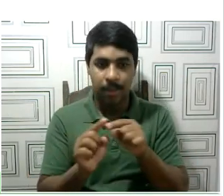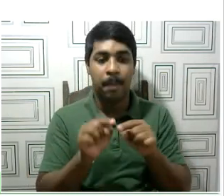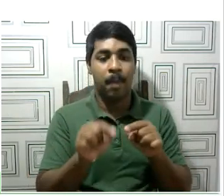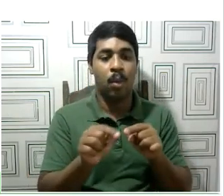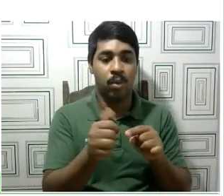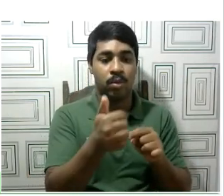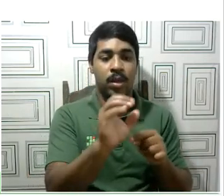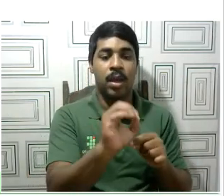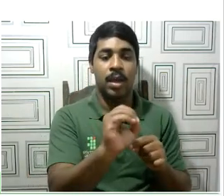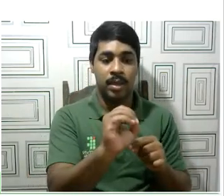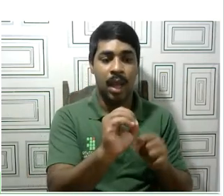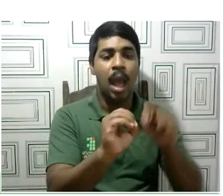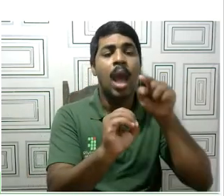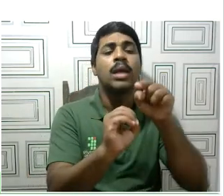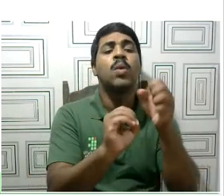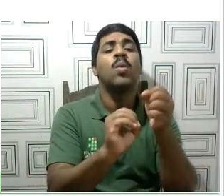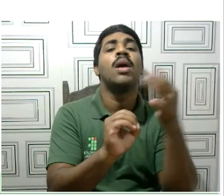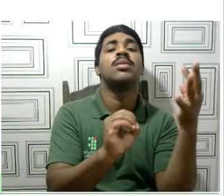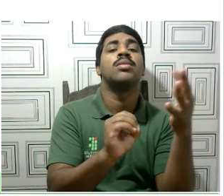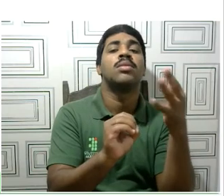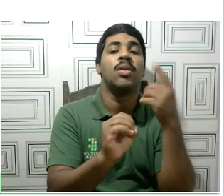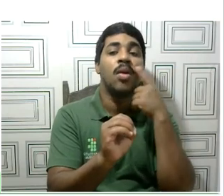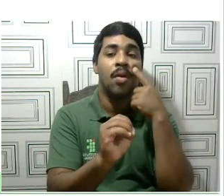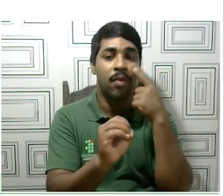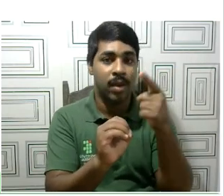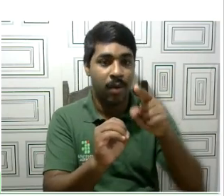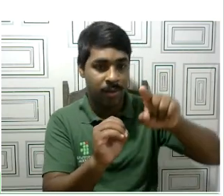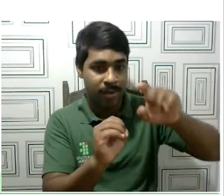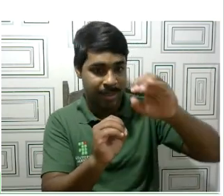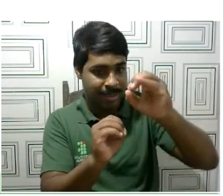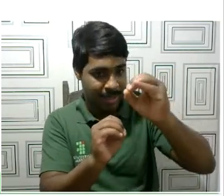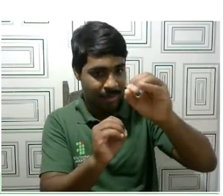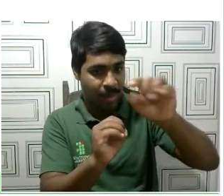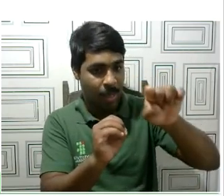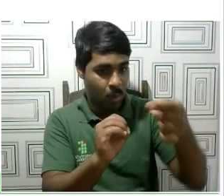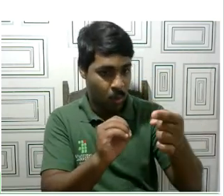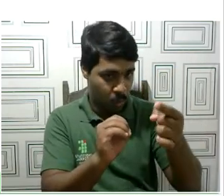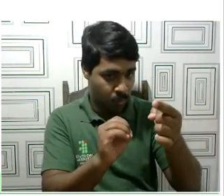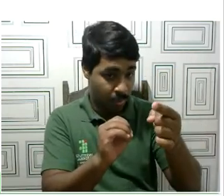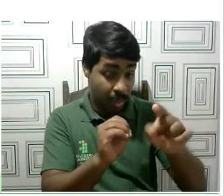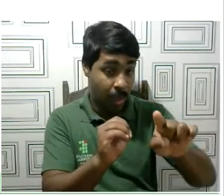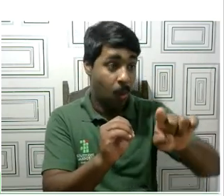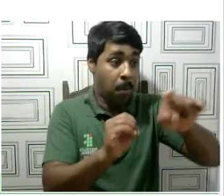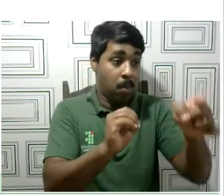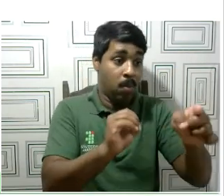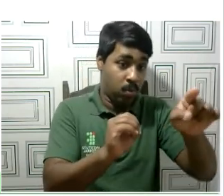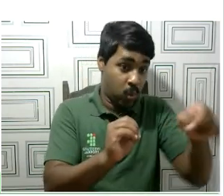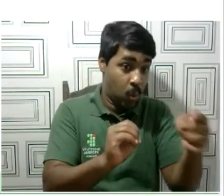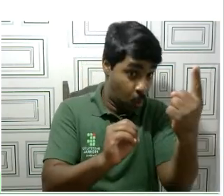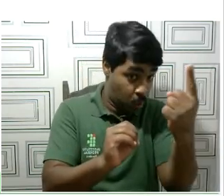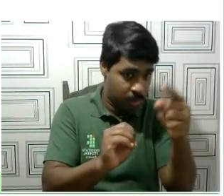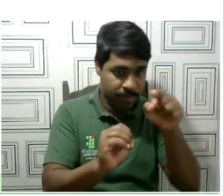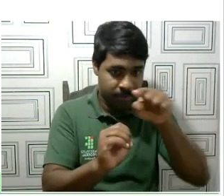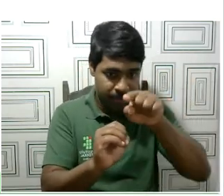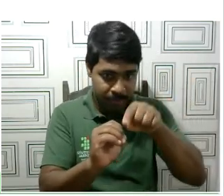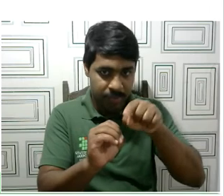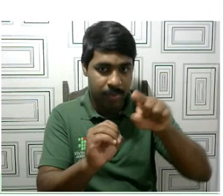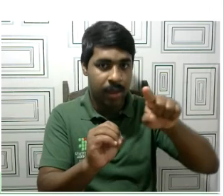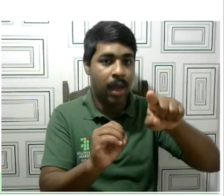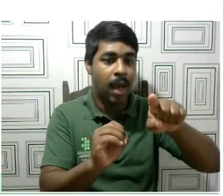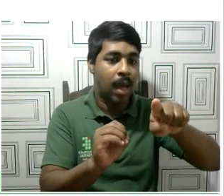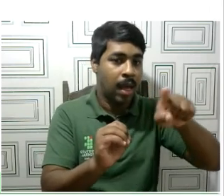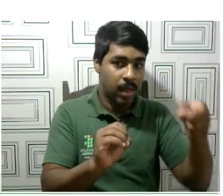duas casas, 2, tá? Só que a gente deslocou para esse sentido aqui, para a direita. Quando a gente desloca para a